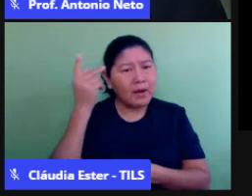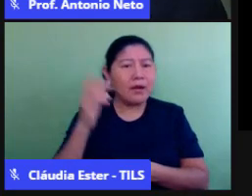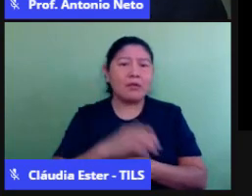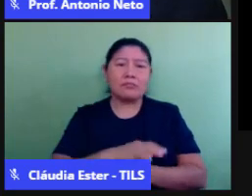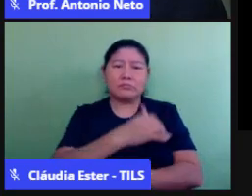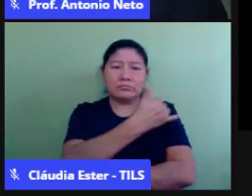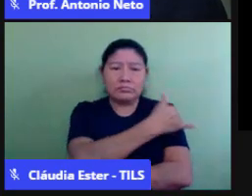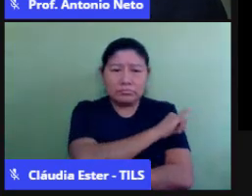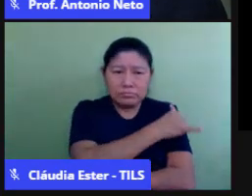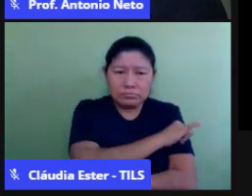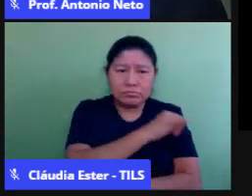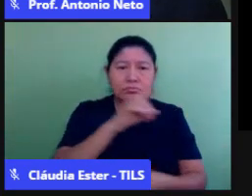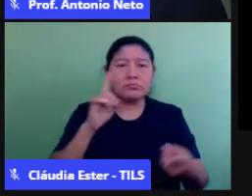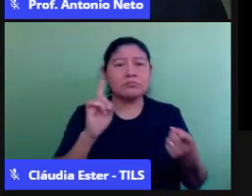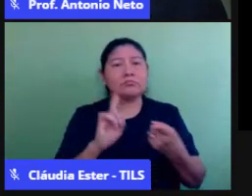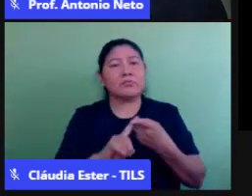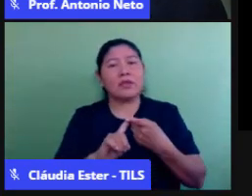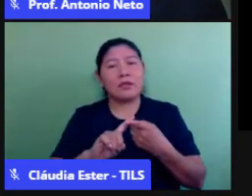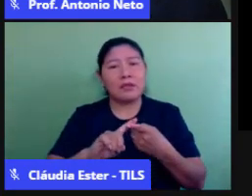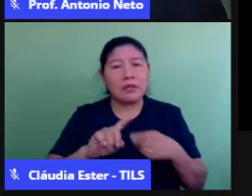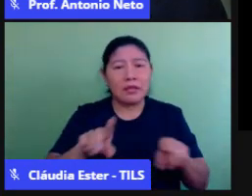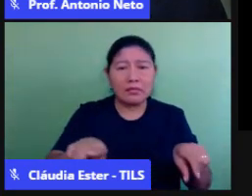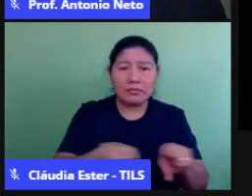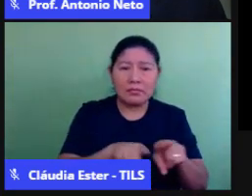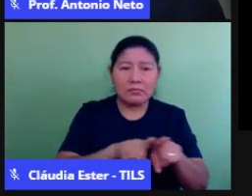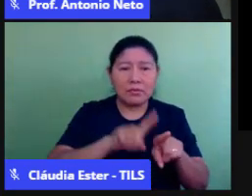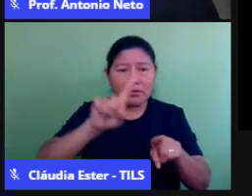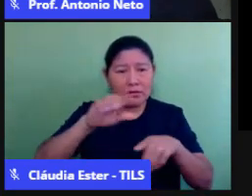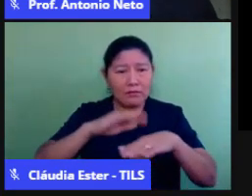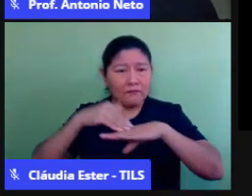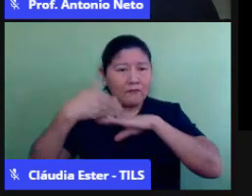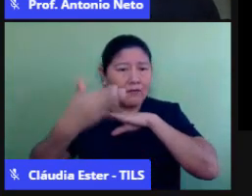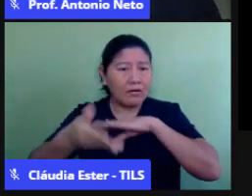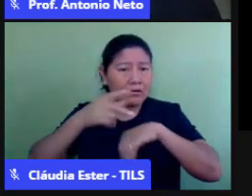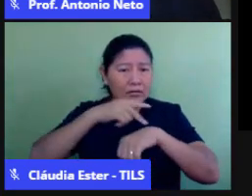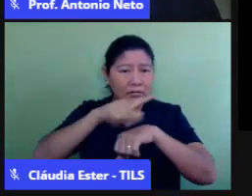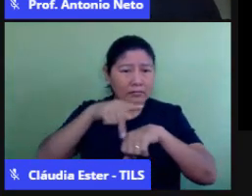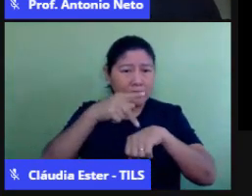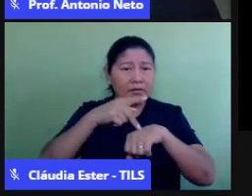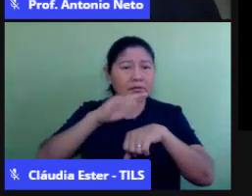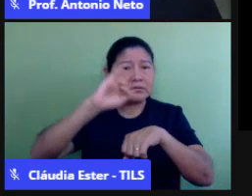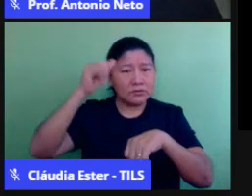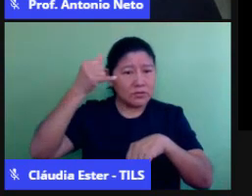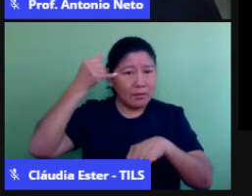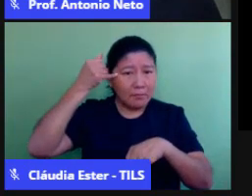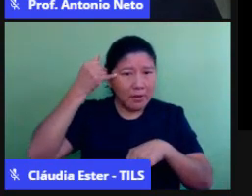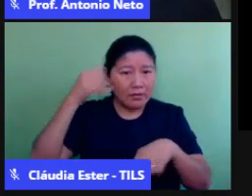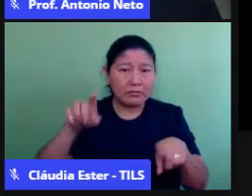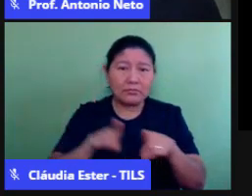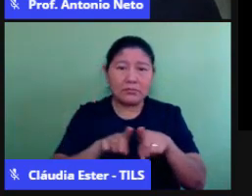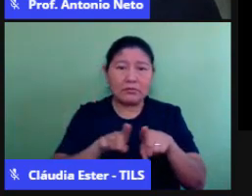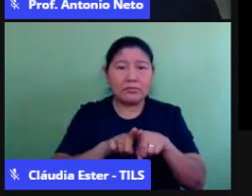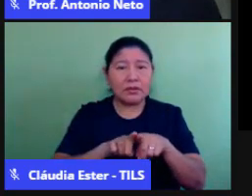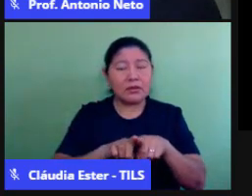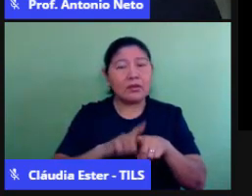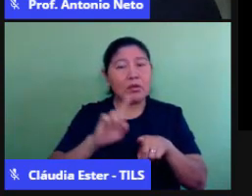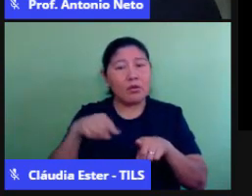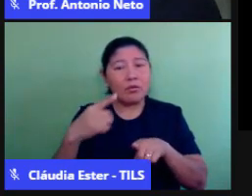alguns japoneses, e depois dela pronta, né, ela foi muito atrativa também para